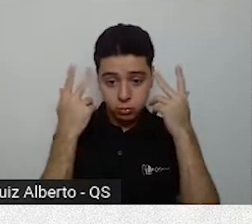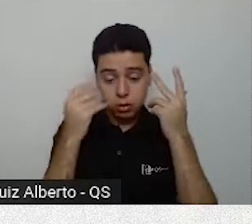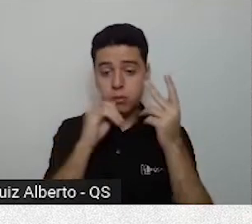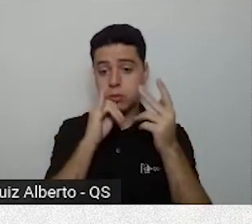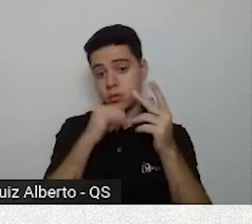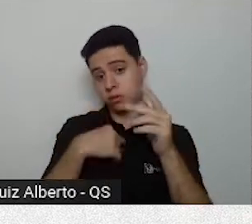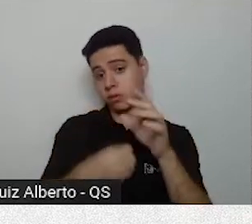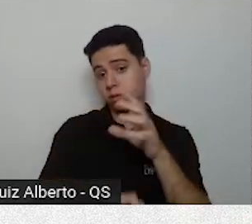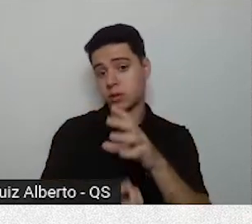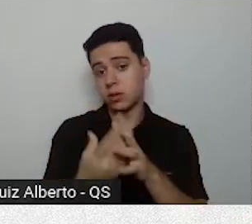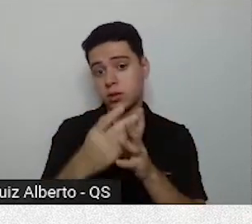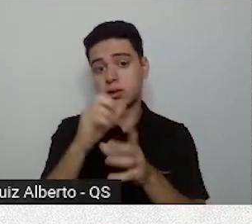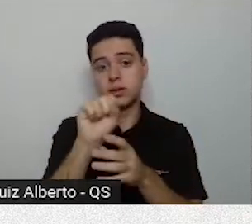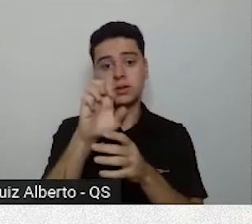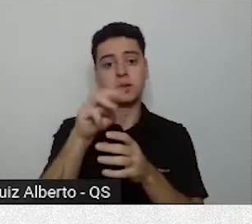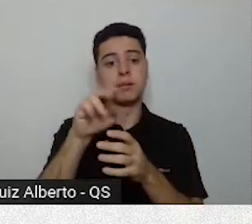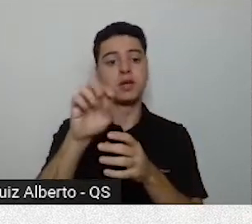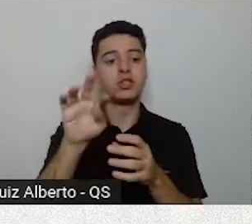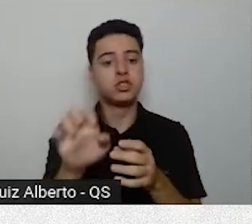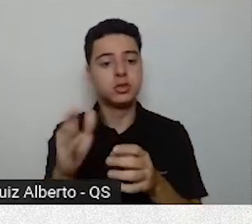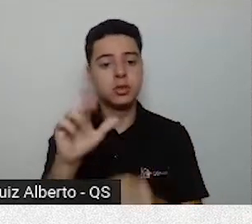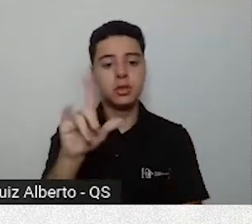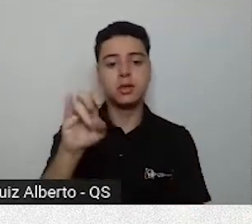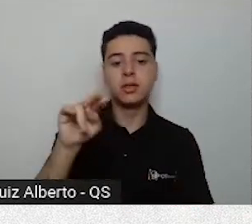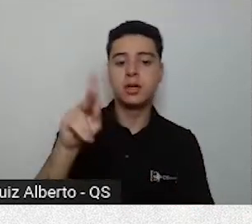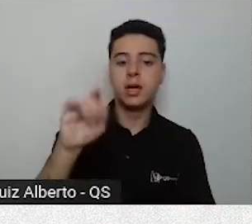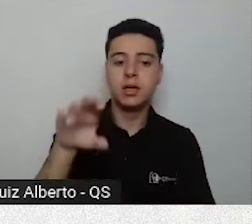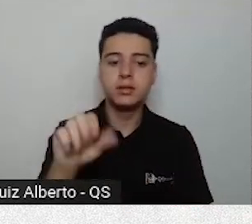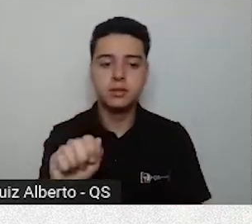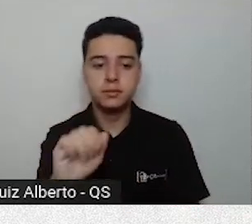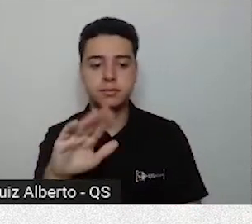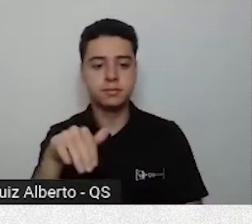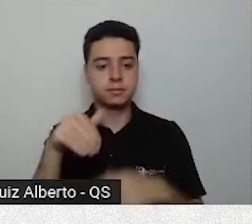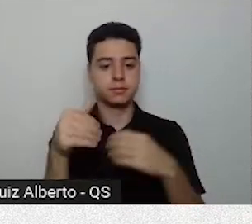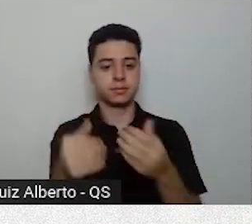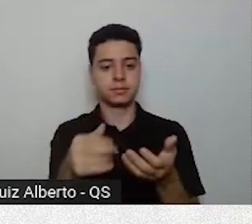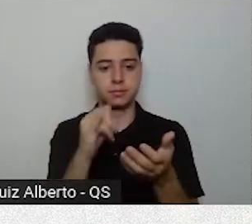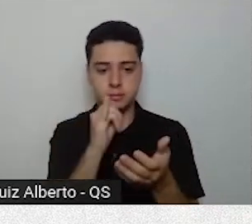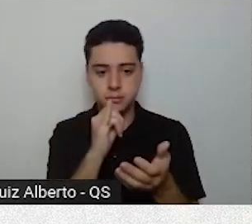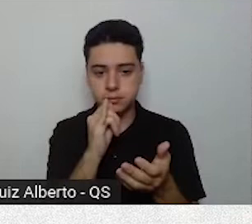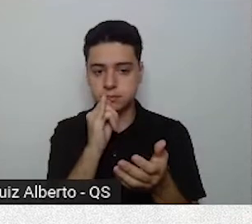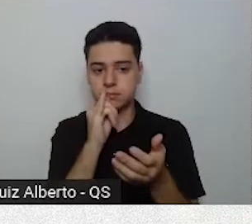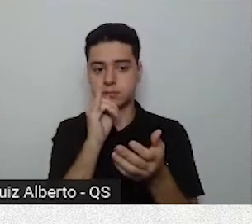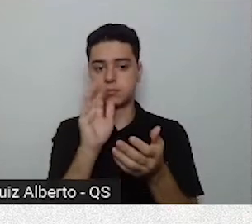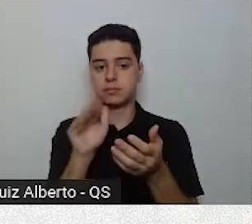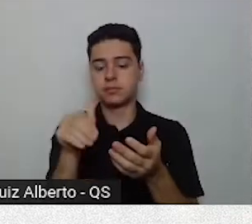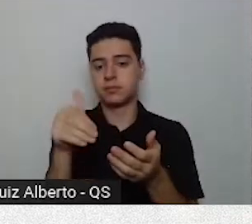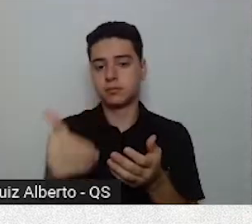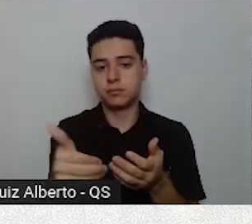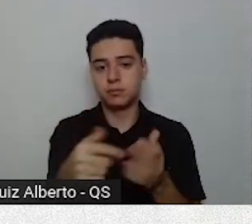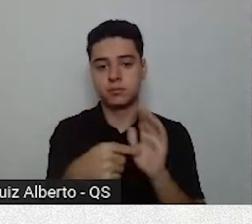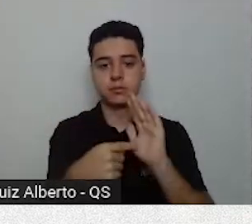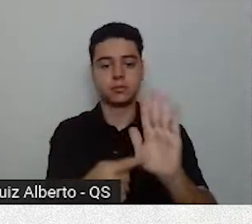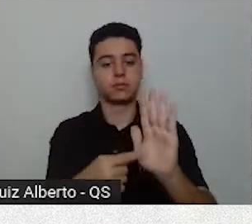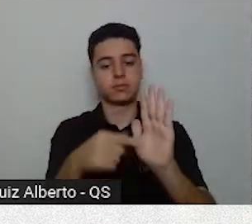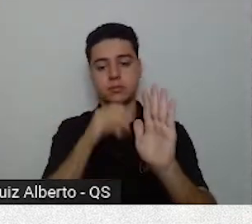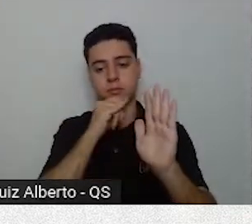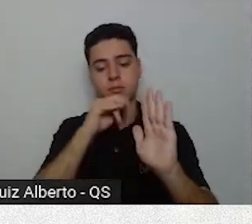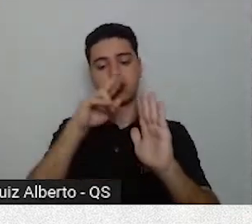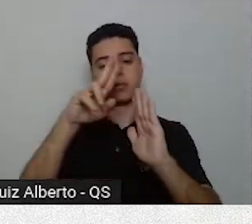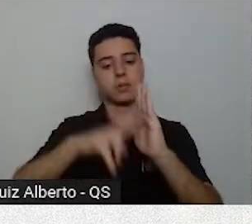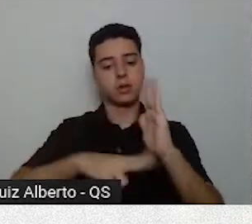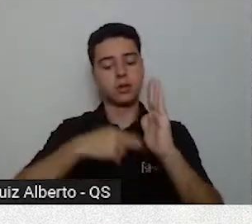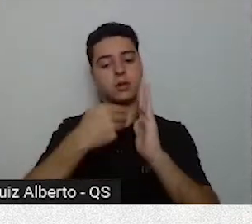de semente de linhaça, e ela deu essa aparência de têmpera mesmo. Dá até para ver um pouquinho as marcas do pincel, se